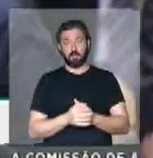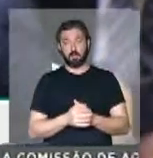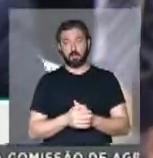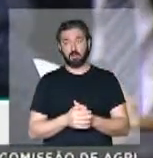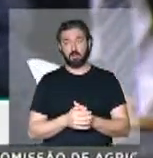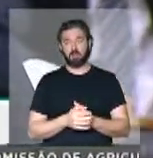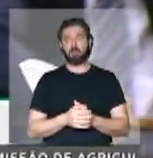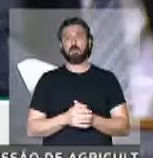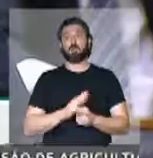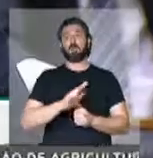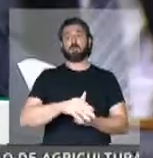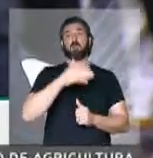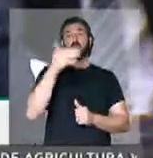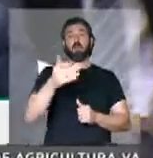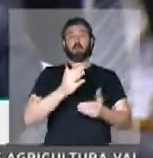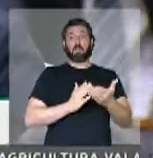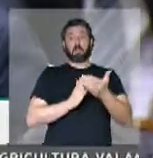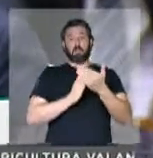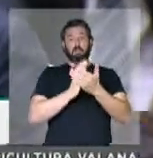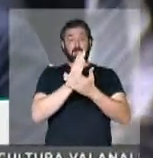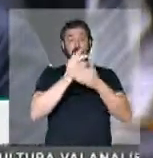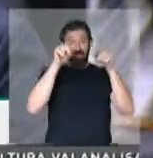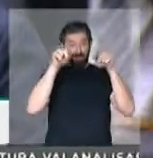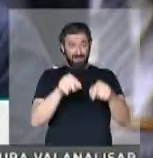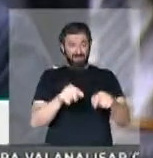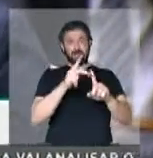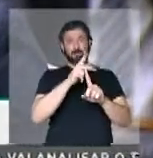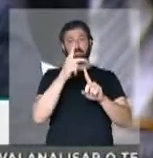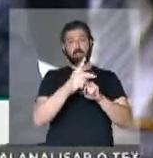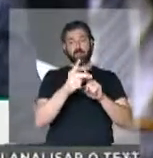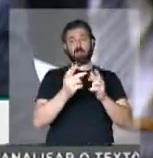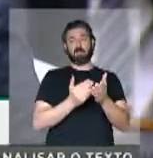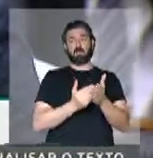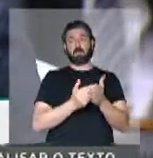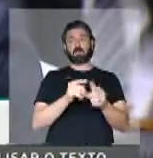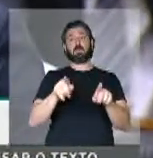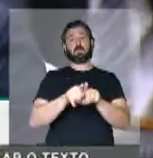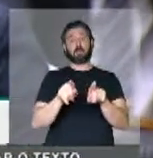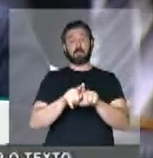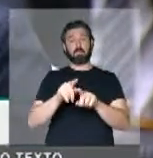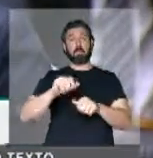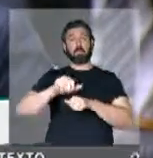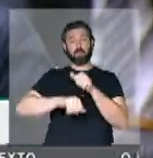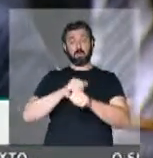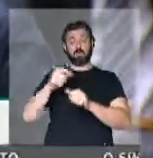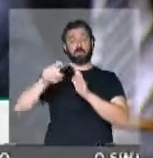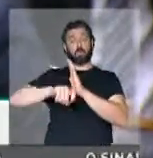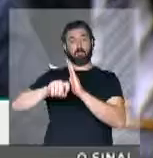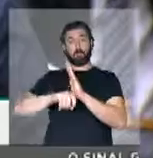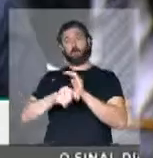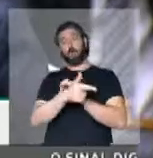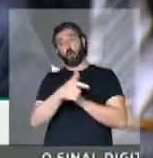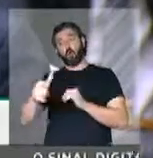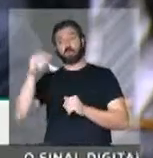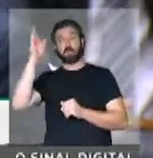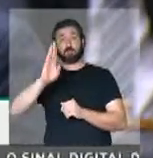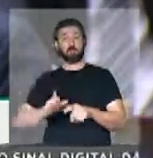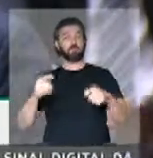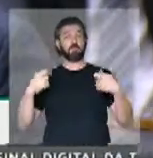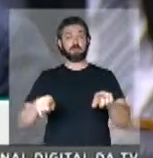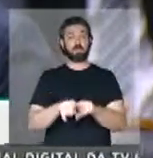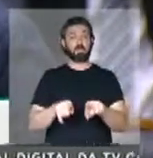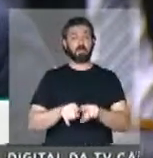nação, a partir do momento que aprovarmos esta reforma, a reforma tributária e outras que esse